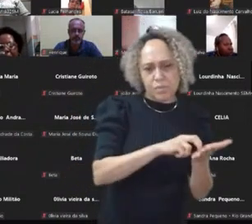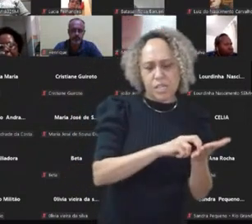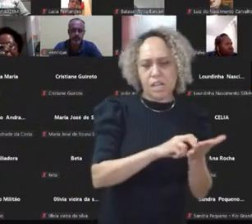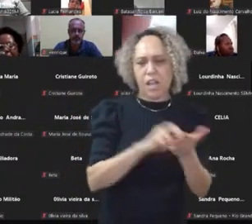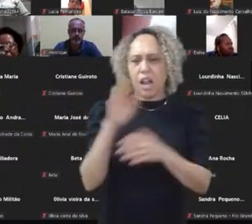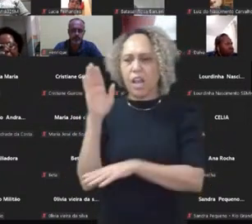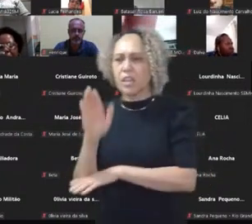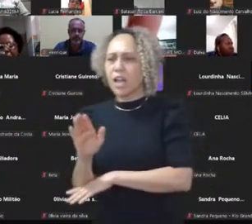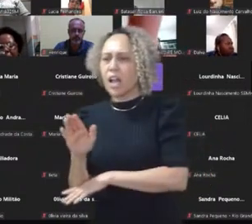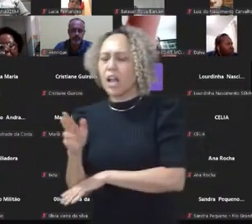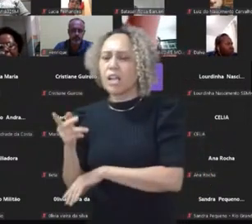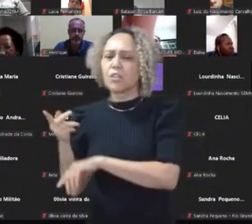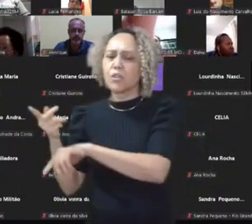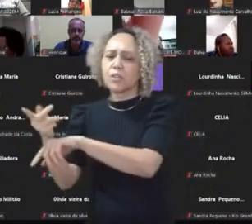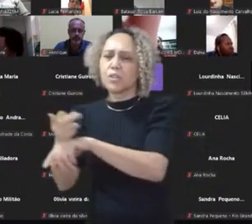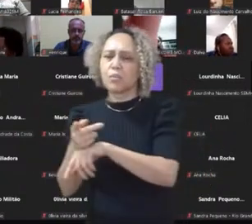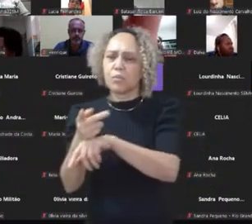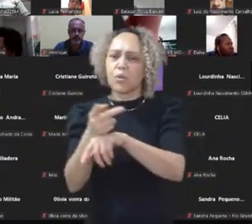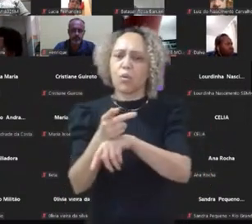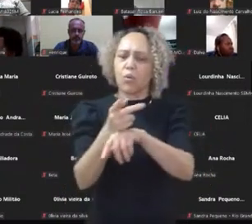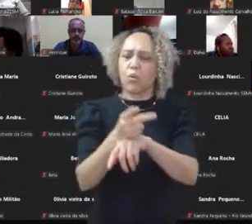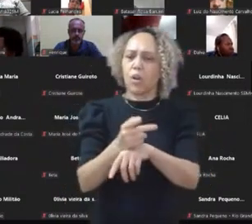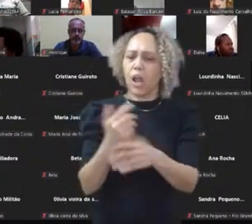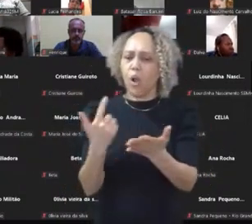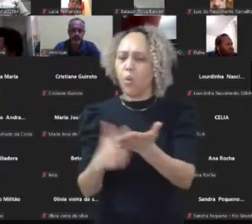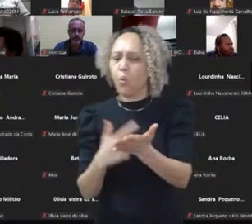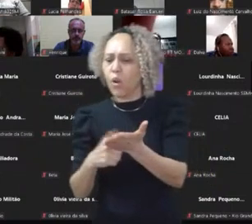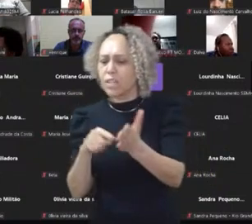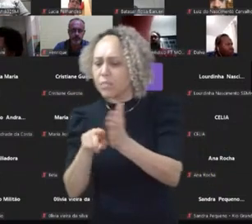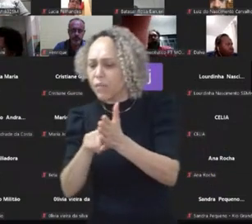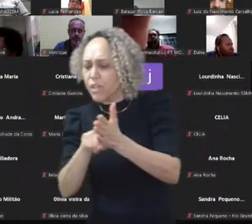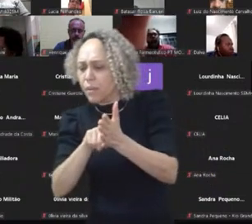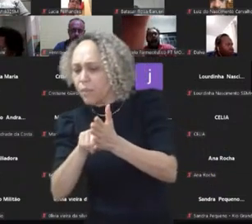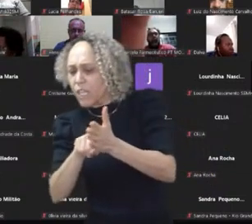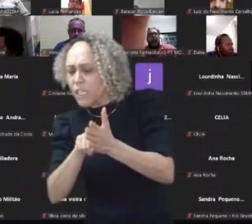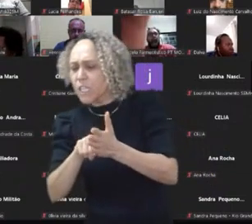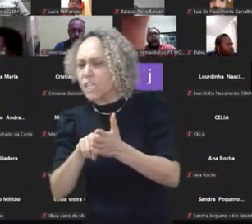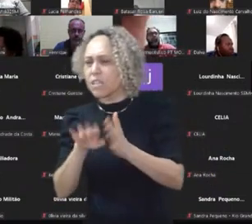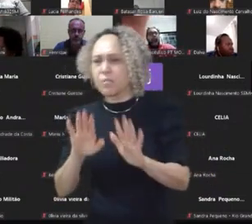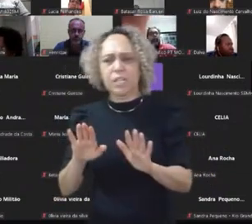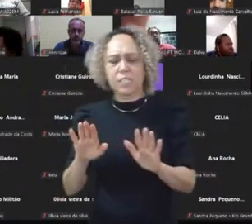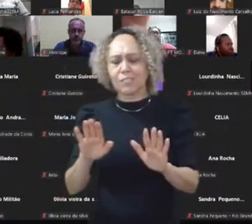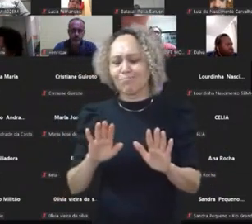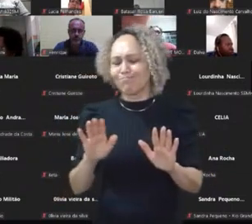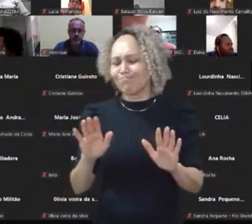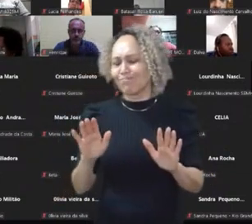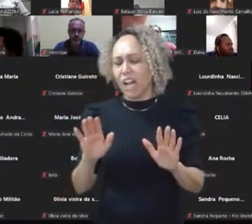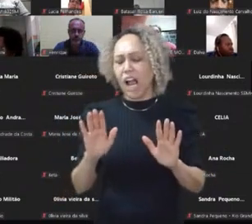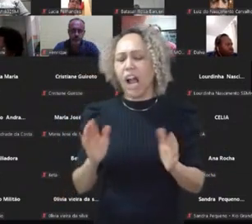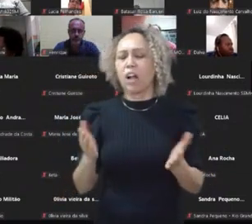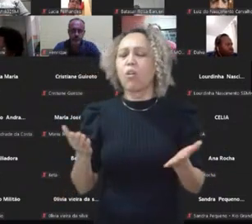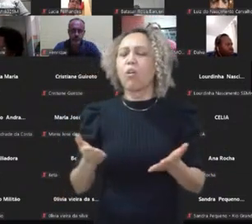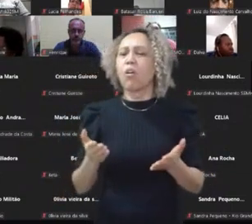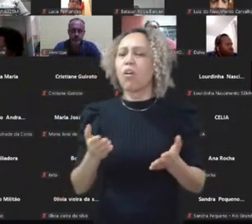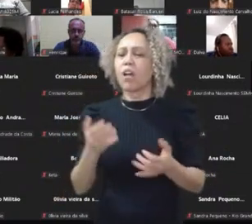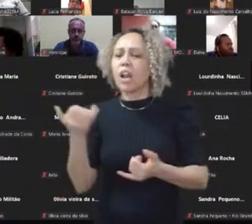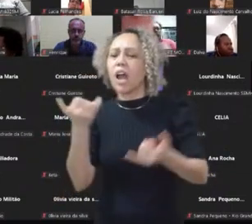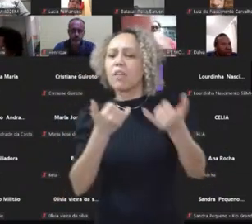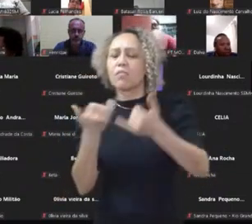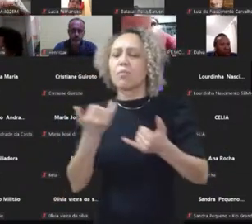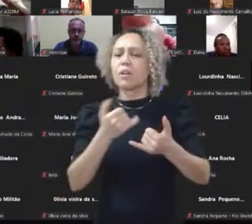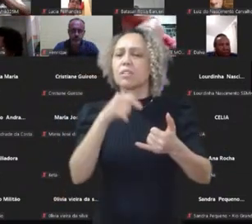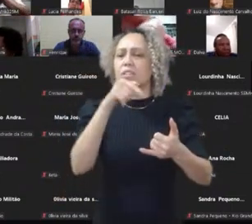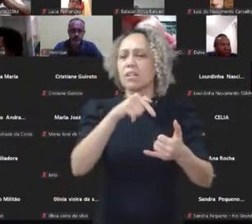uma enciclopédia hoje não as informações estão todas aqui o tempo todo como é que nós vamos dizer que a escola é o